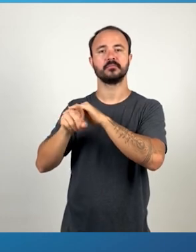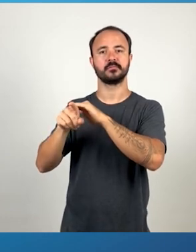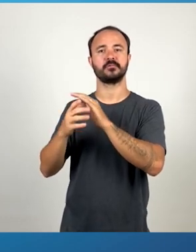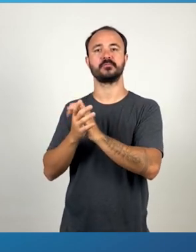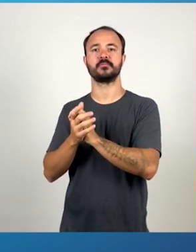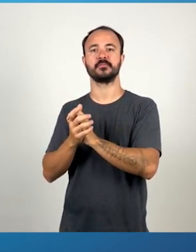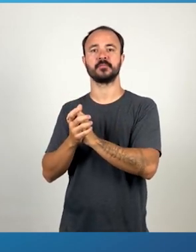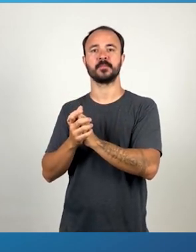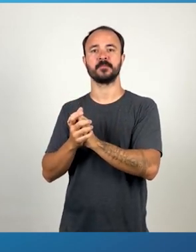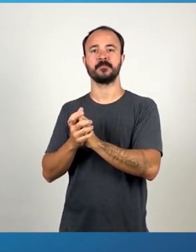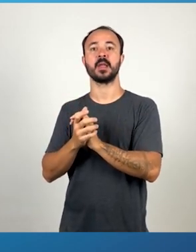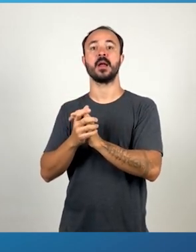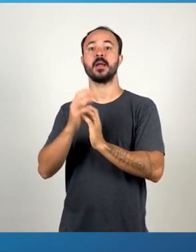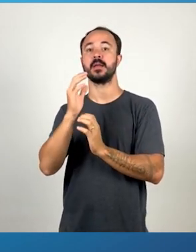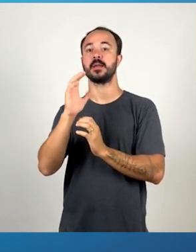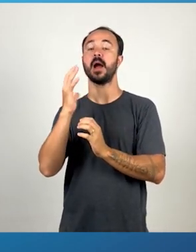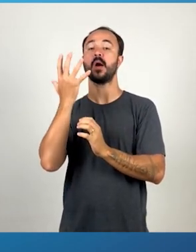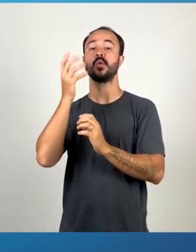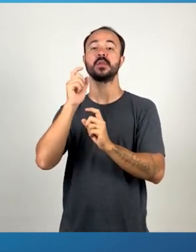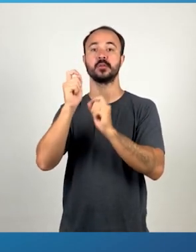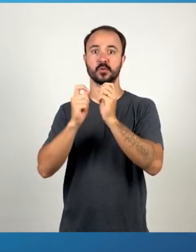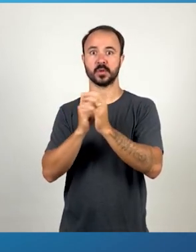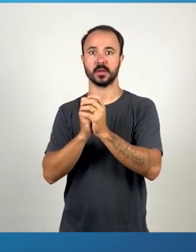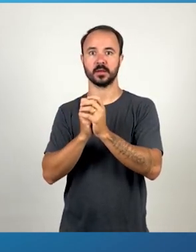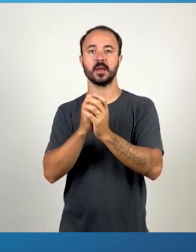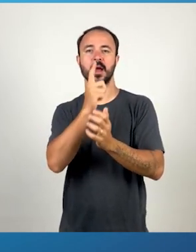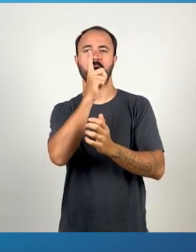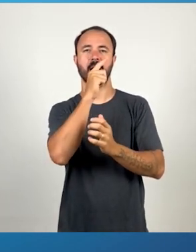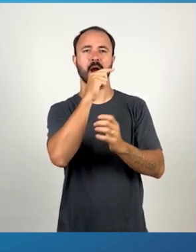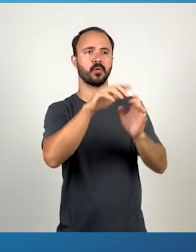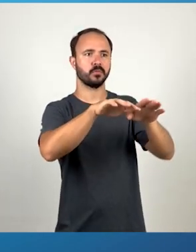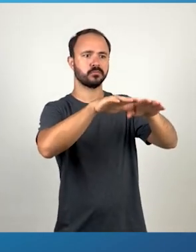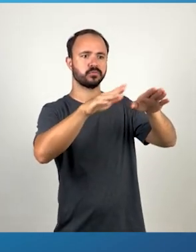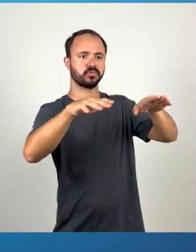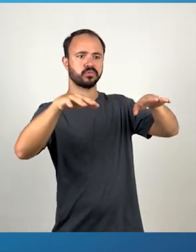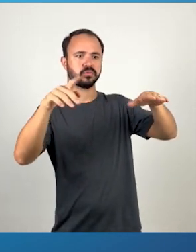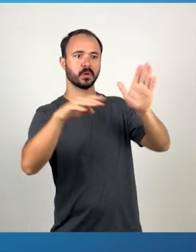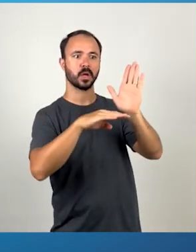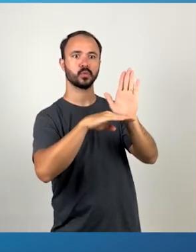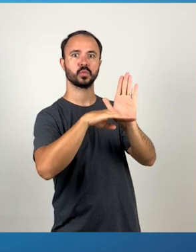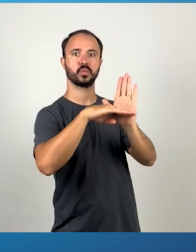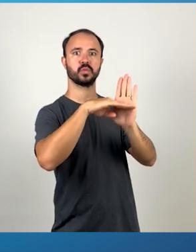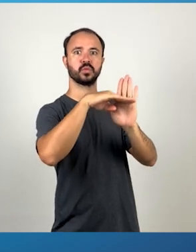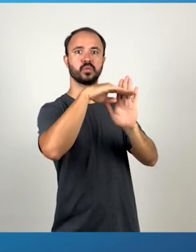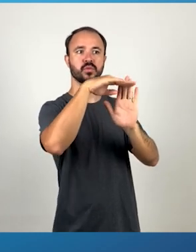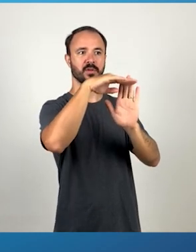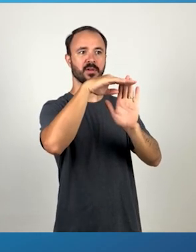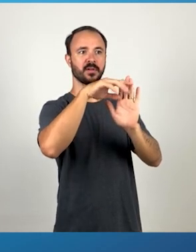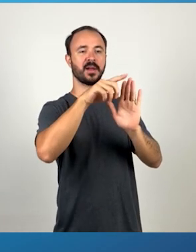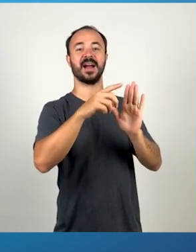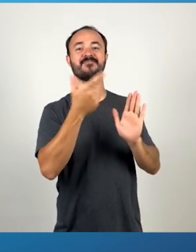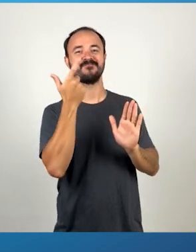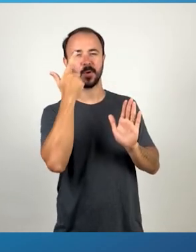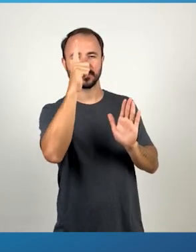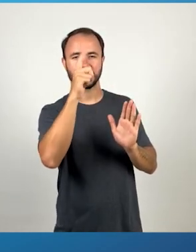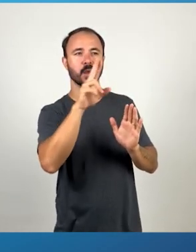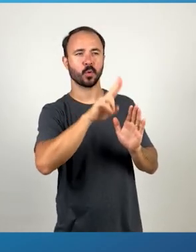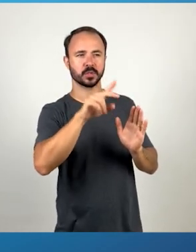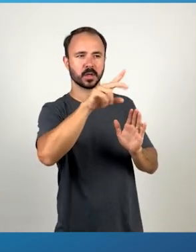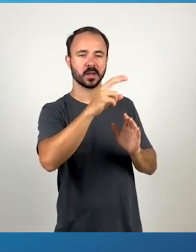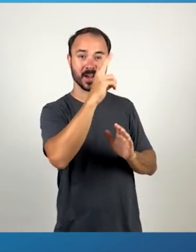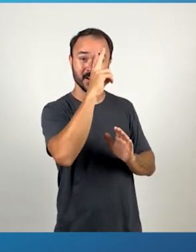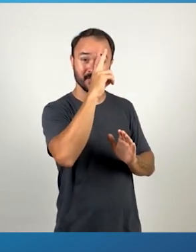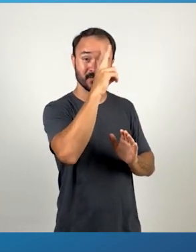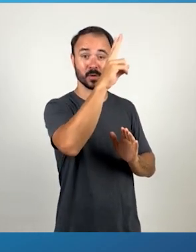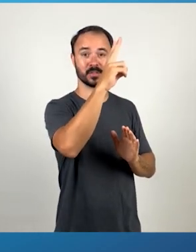as turbinas hidráulicas elas giram, sendo responsável pela produção de energia elétrica. Qual